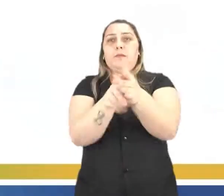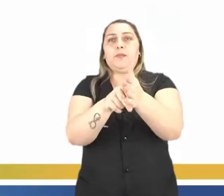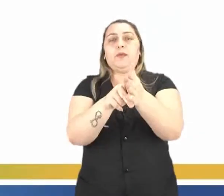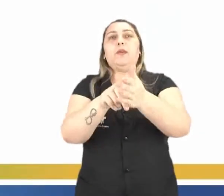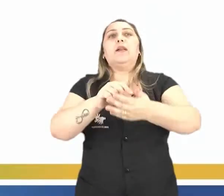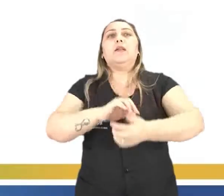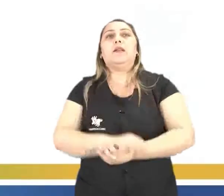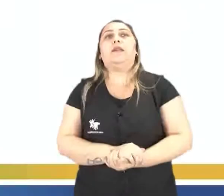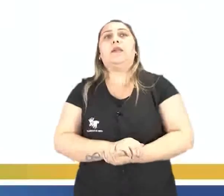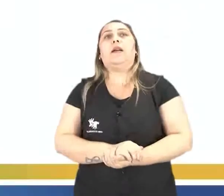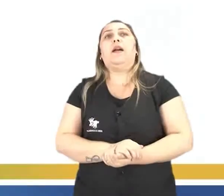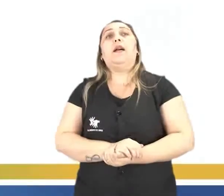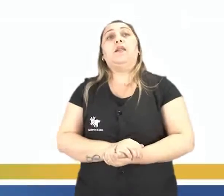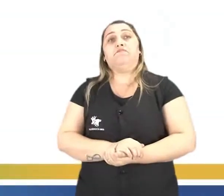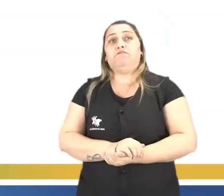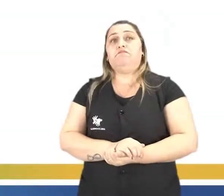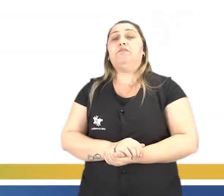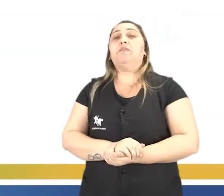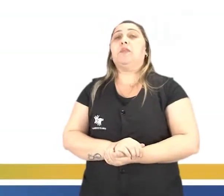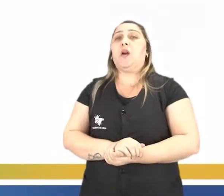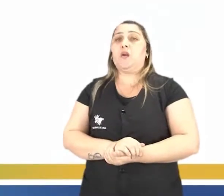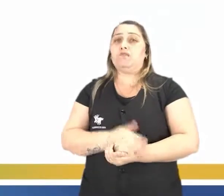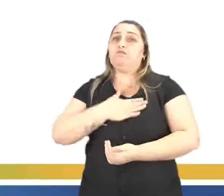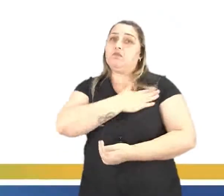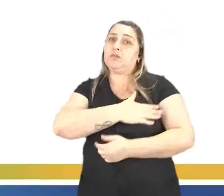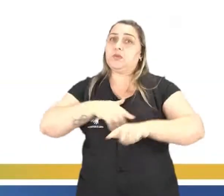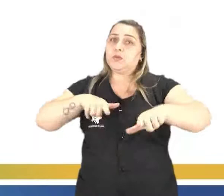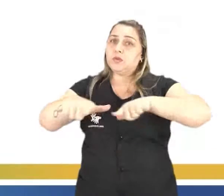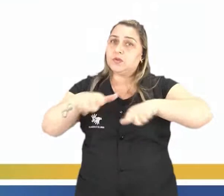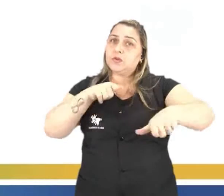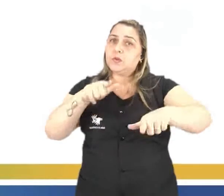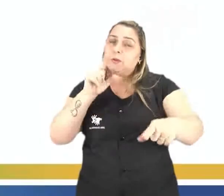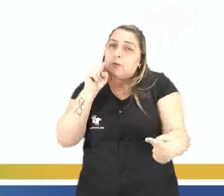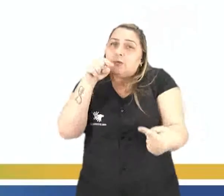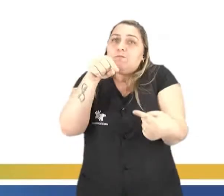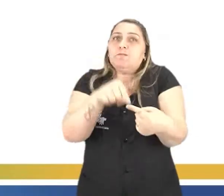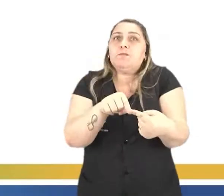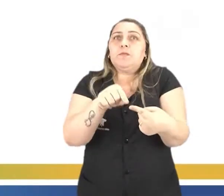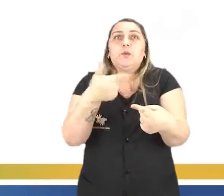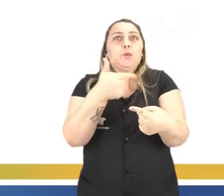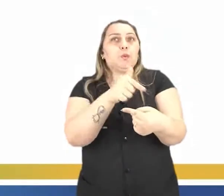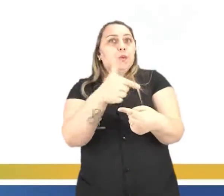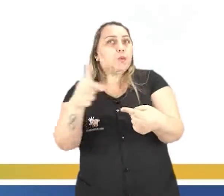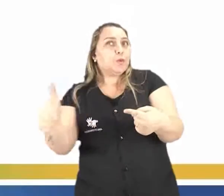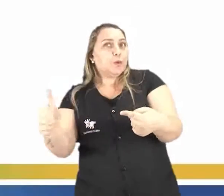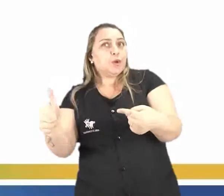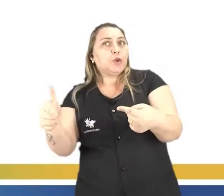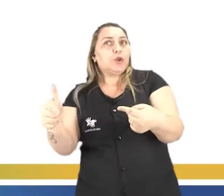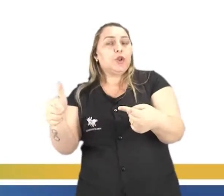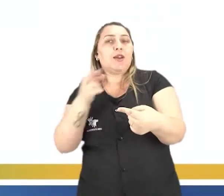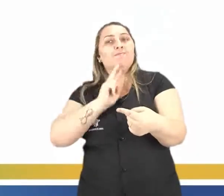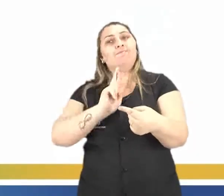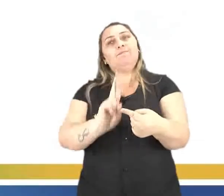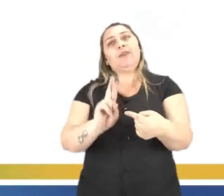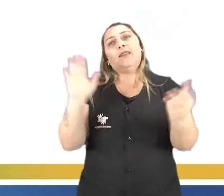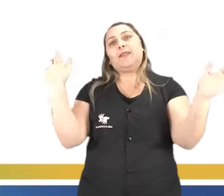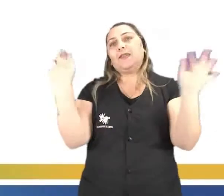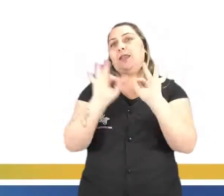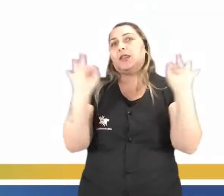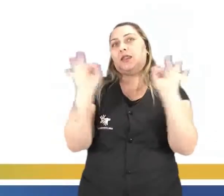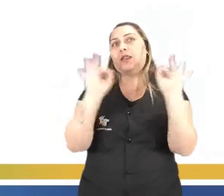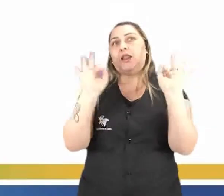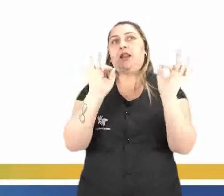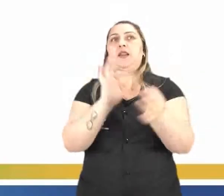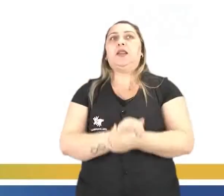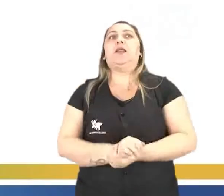pertence. Dedicava-se ao trabalho com afinco, não obtinha, contudo, resultados. Tá